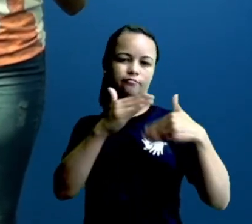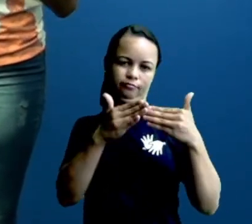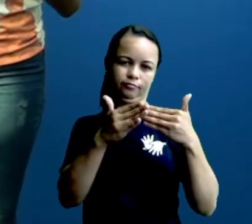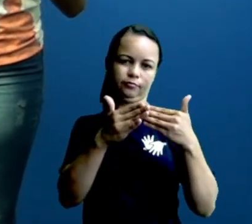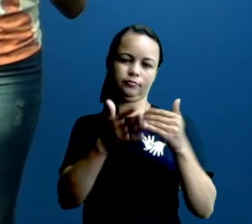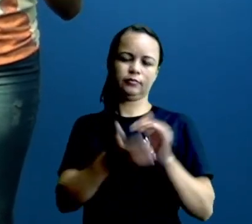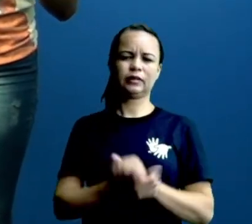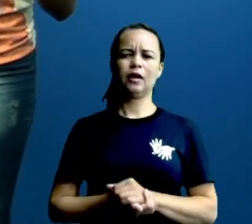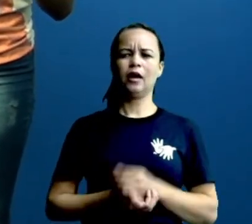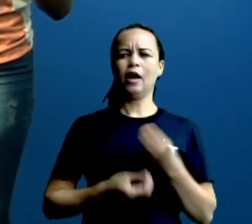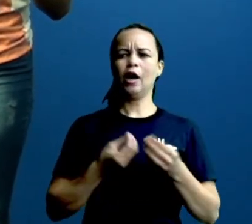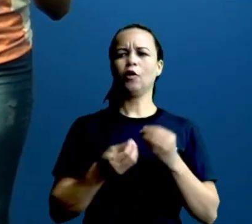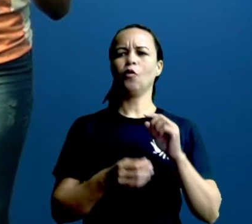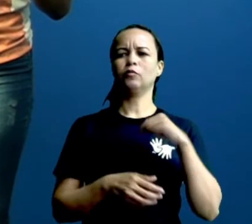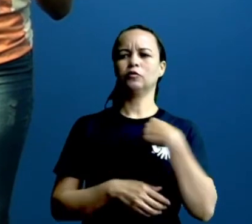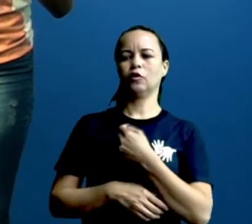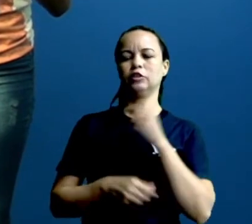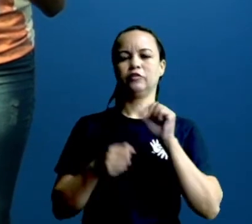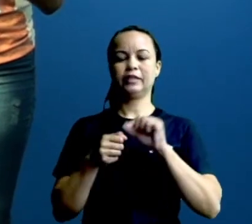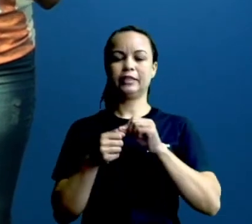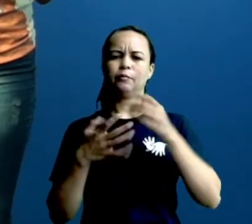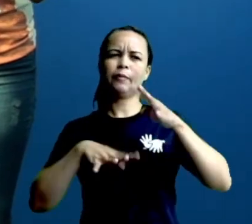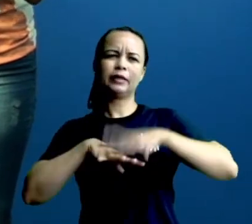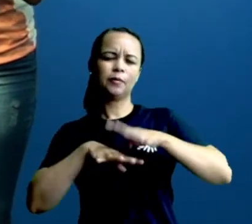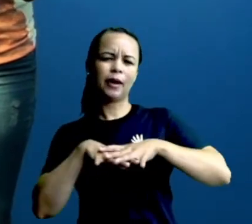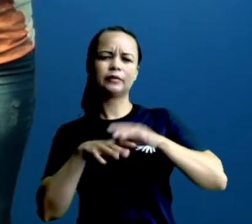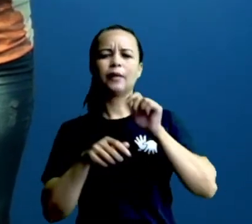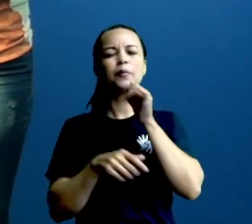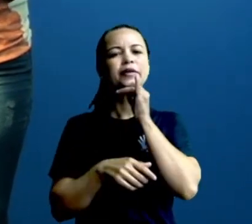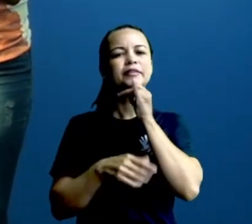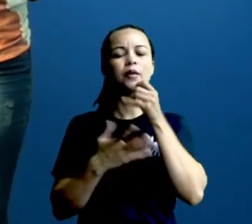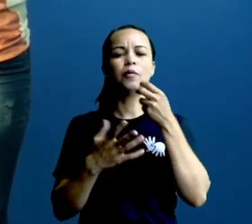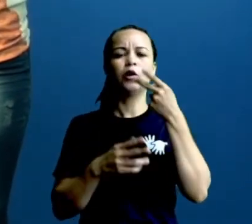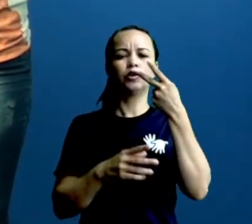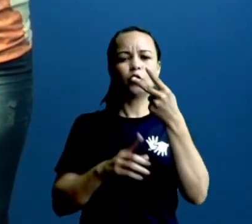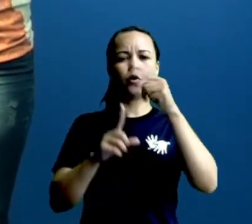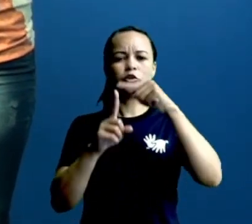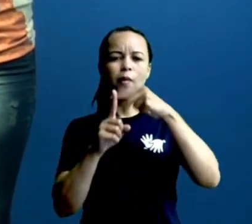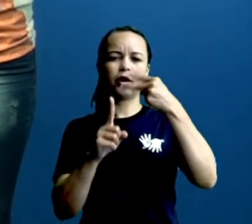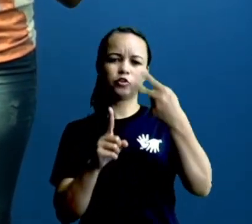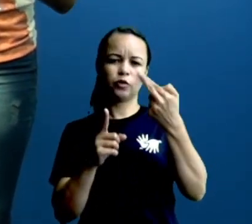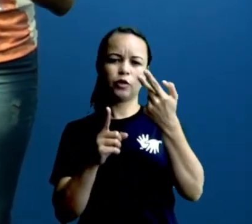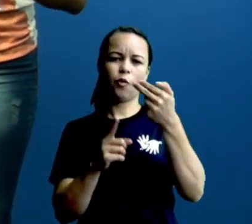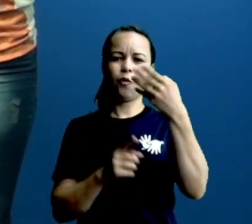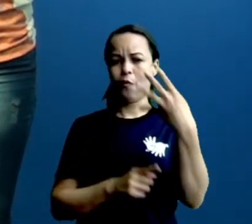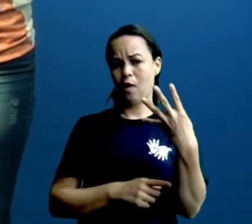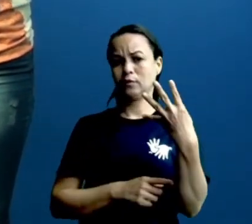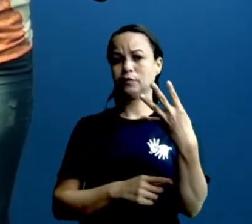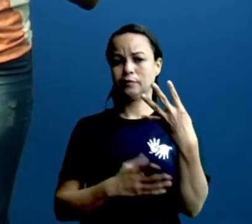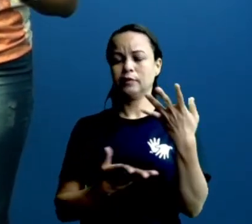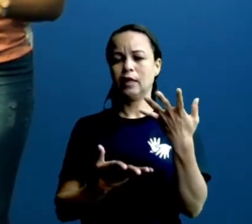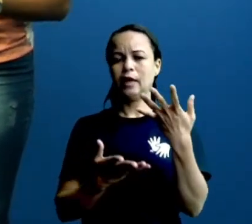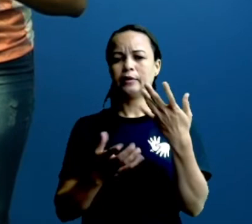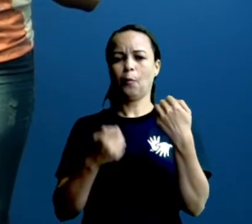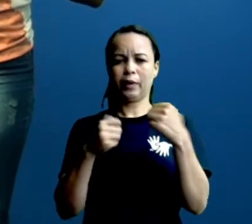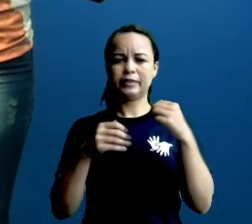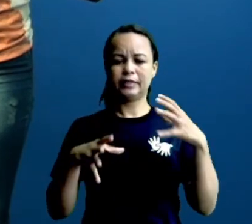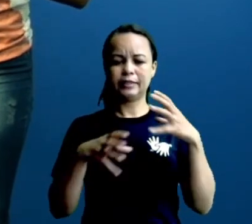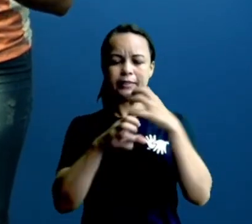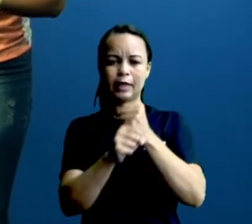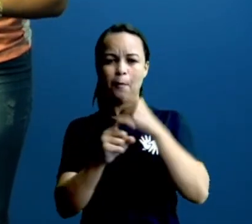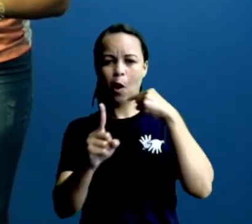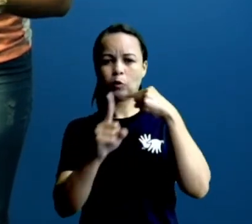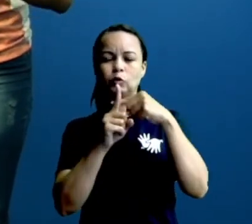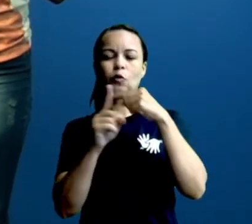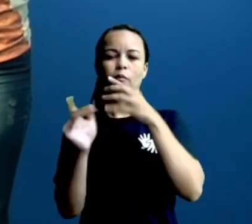Então, é como a gente faz na matemática. 2 mais 2 que é igual a 4. Então, precisa ter aí essa soma e